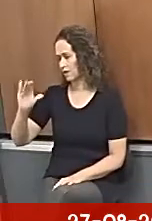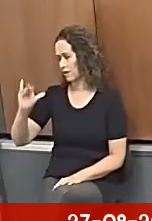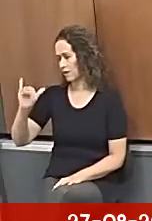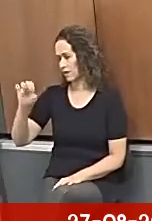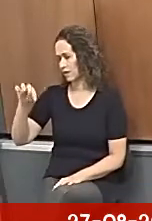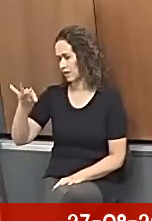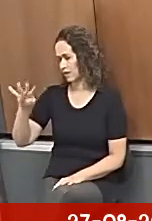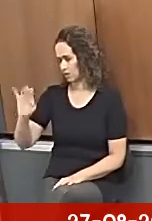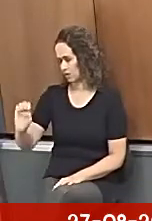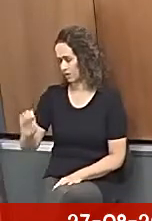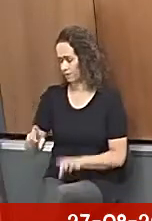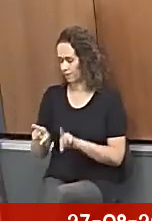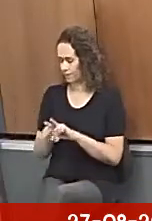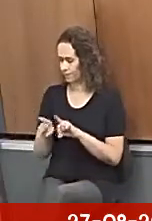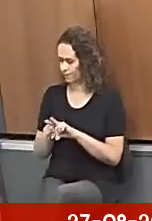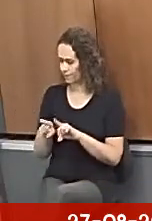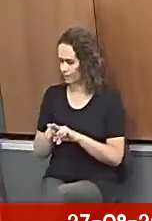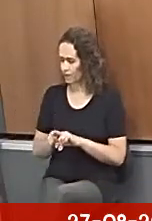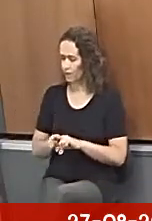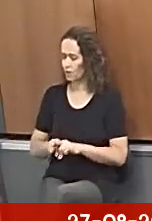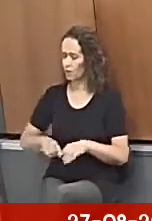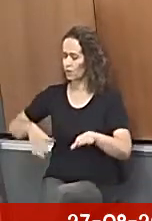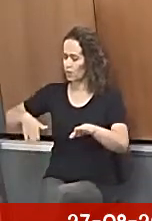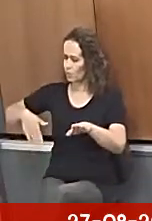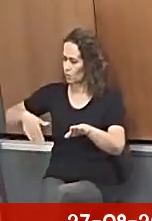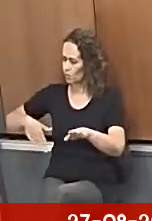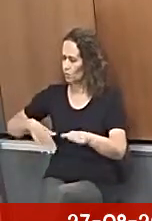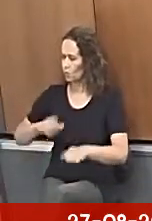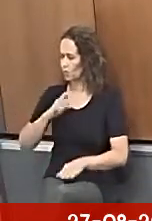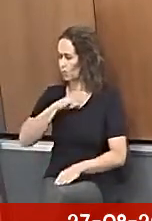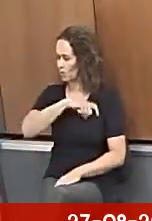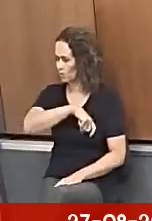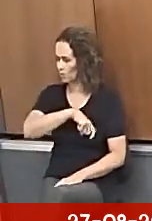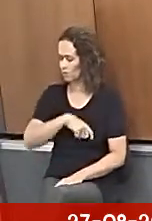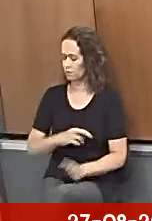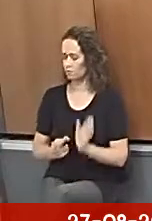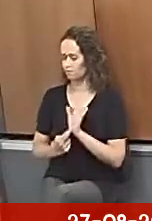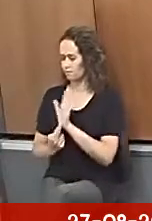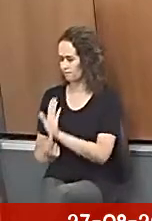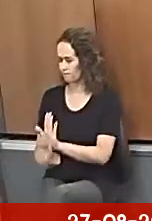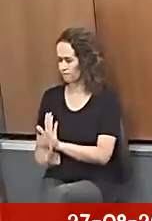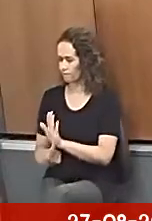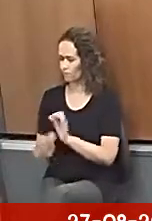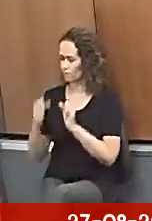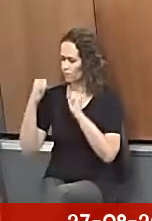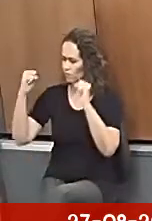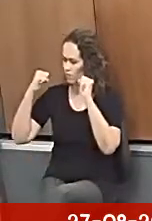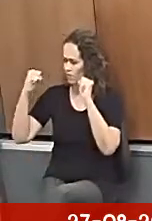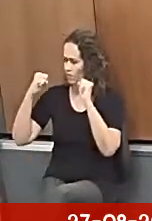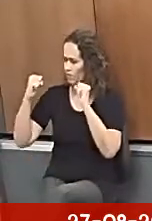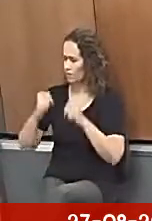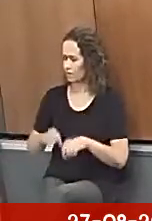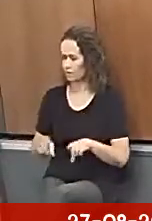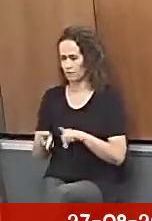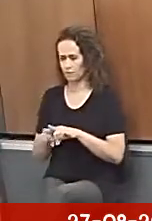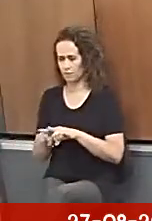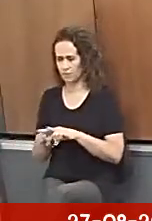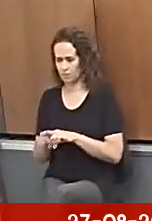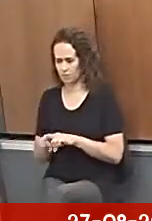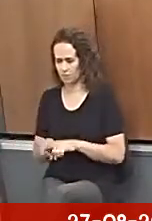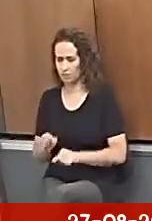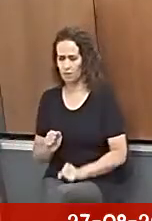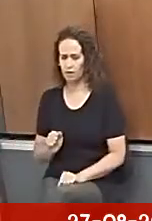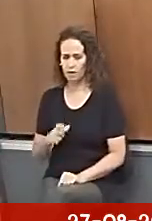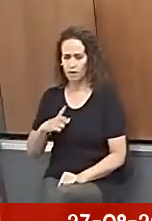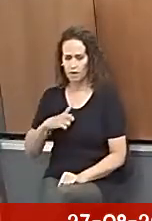conselheiros do clube e representantes de torcidas também de uma forma especial representante da minas arena que vem aqui